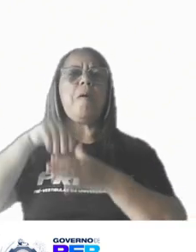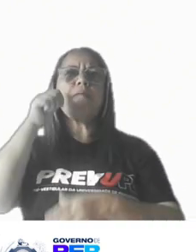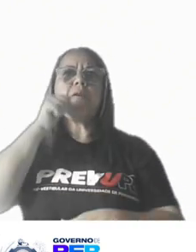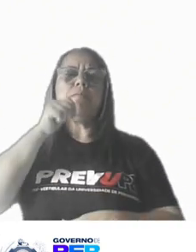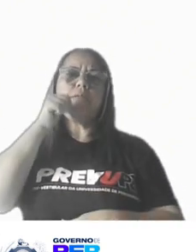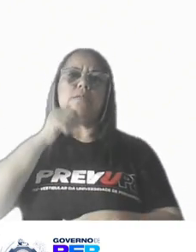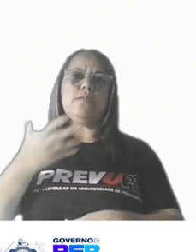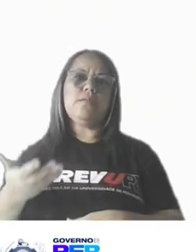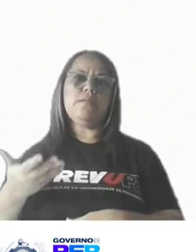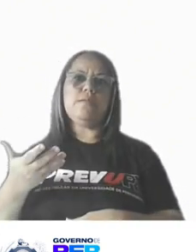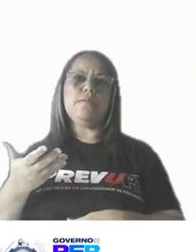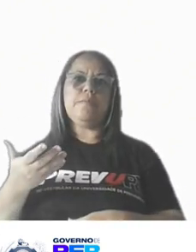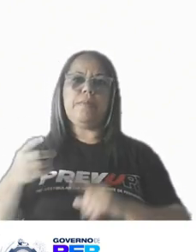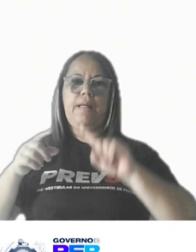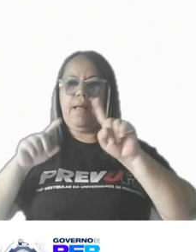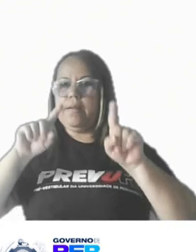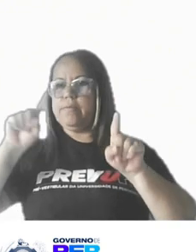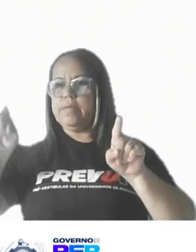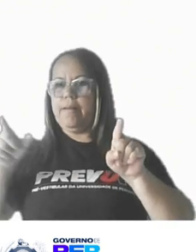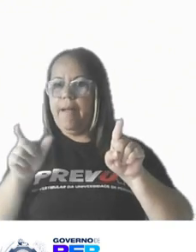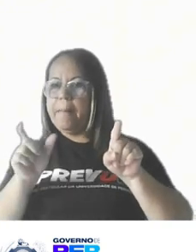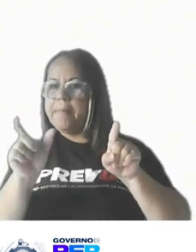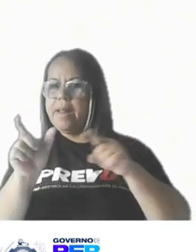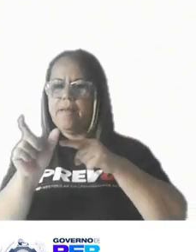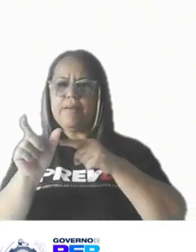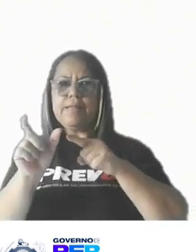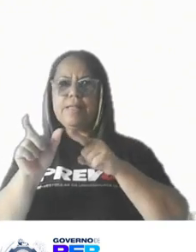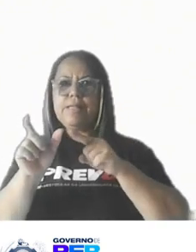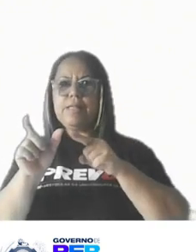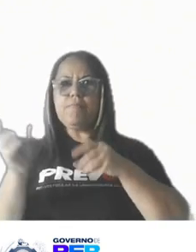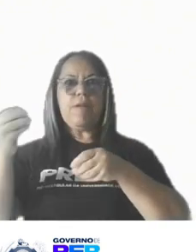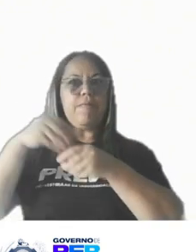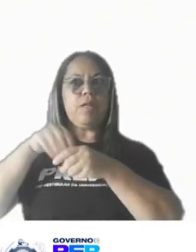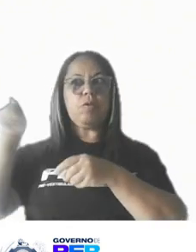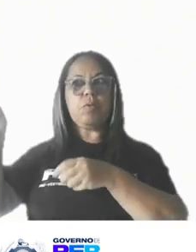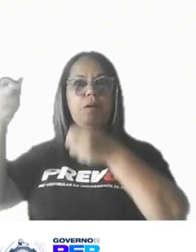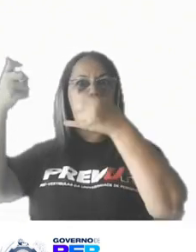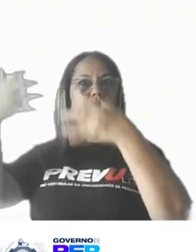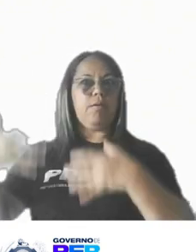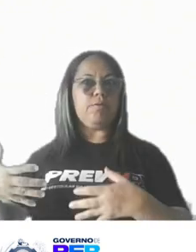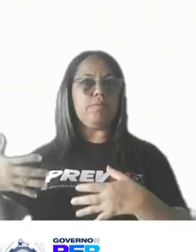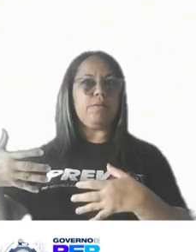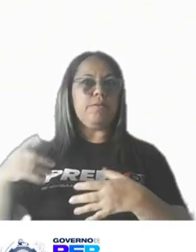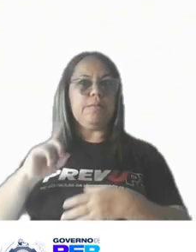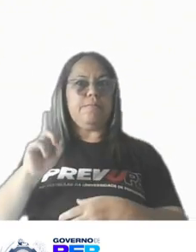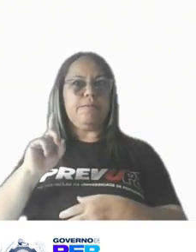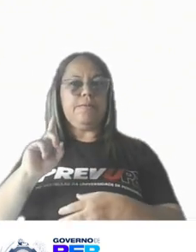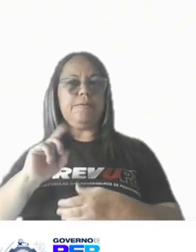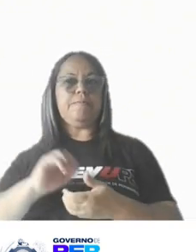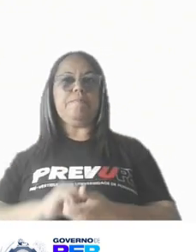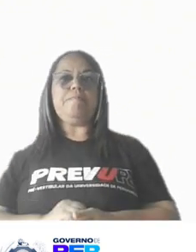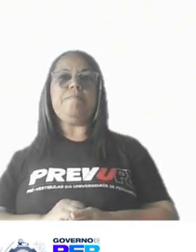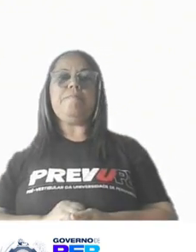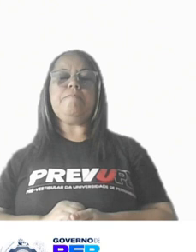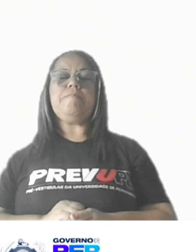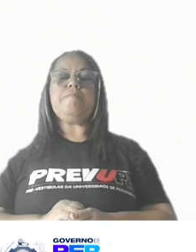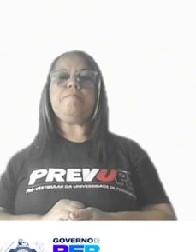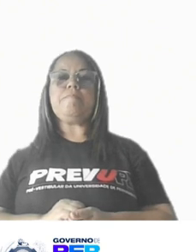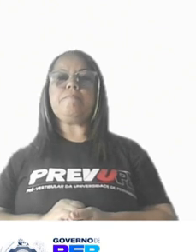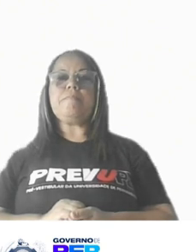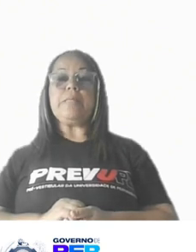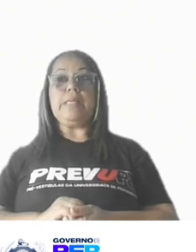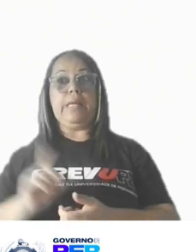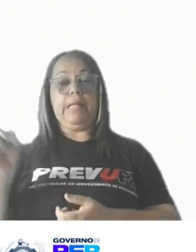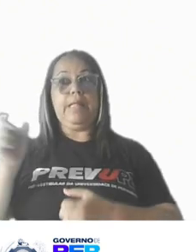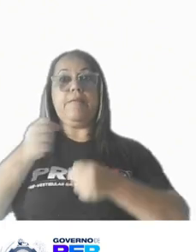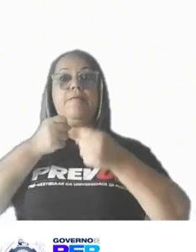feminino, contém um termo entre parênteses, que provavelmente não faz parte da fala de Marta, da